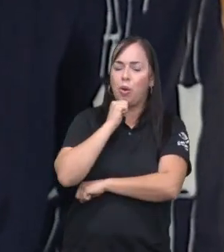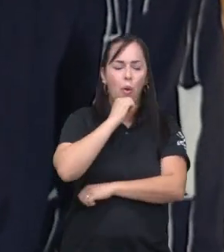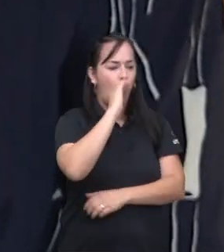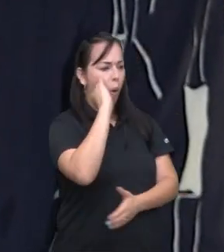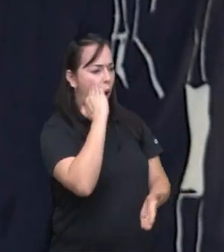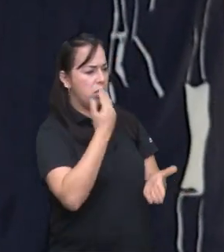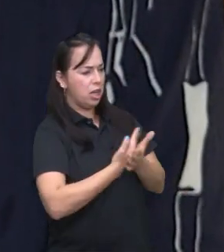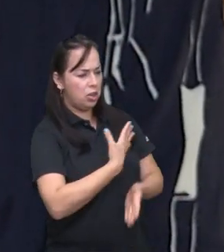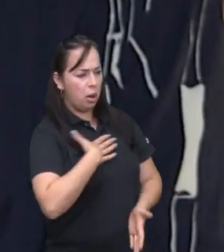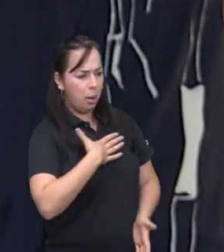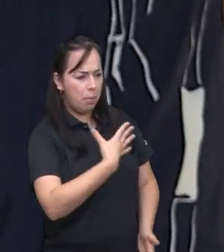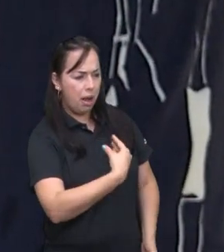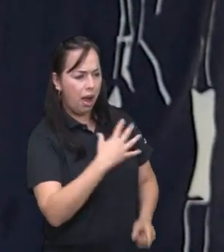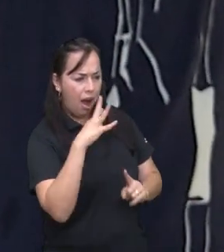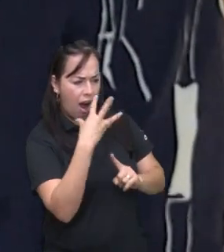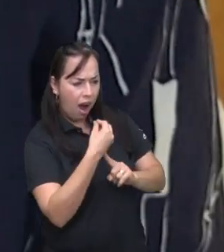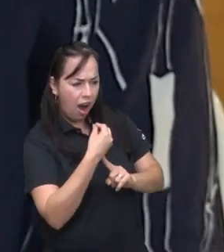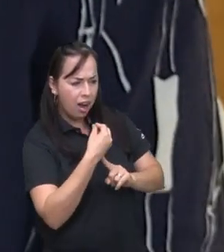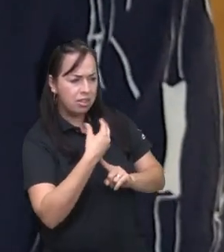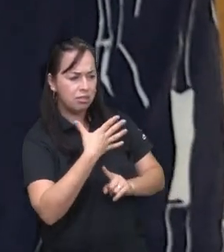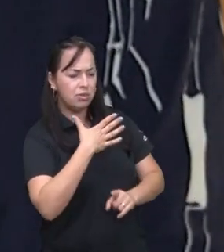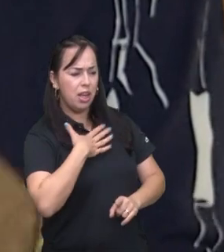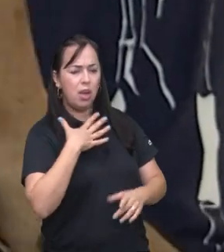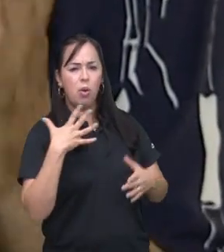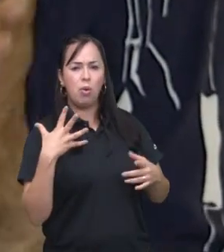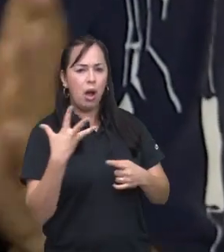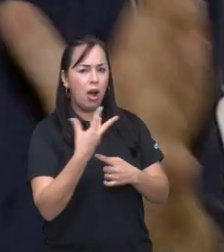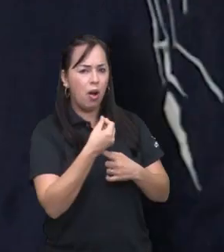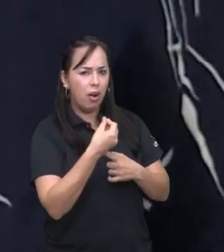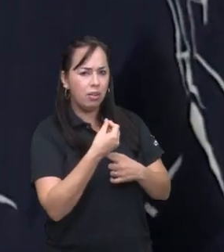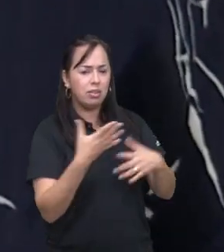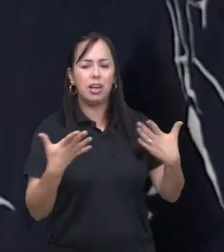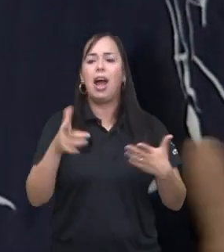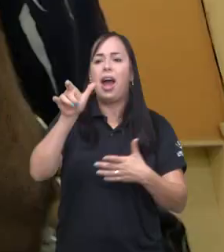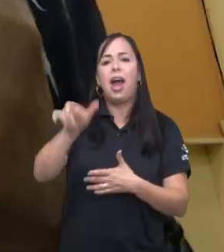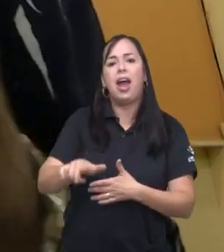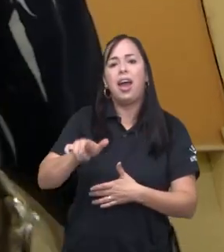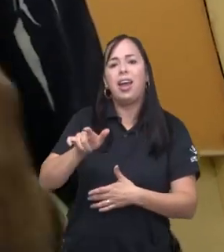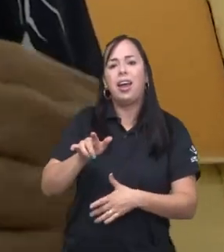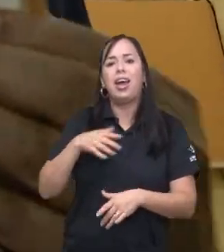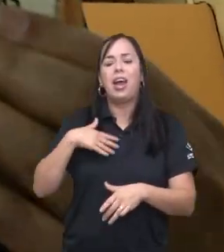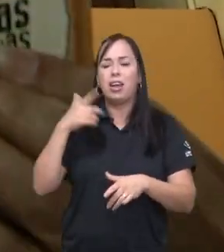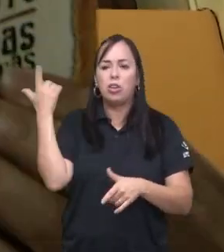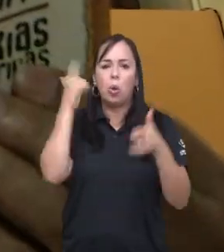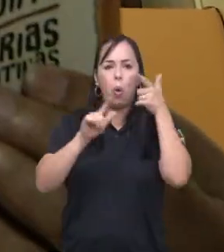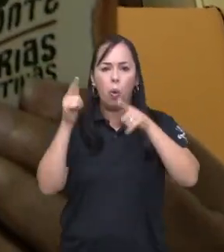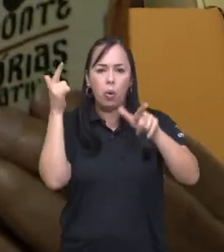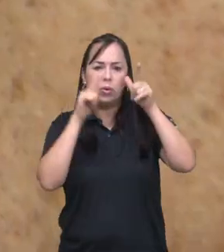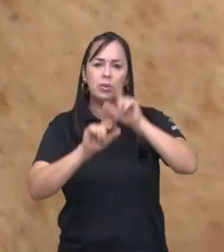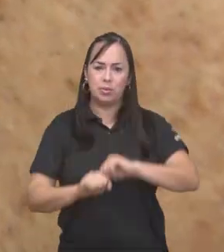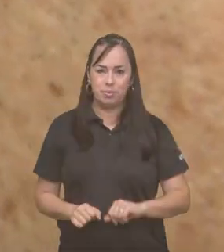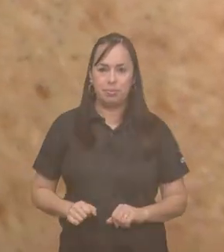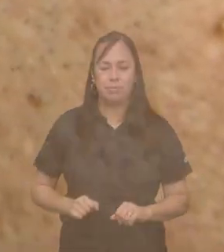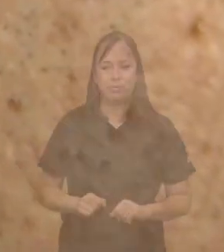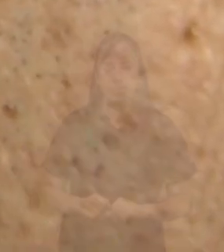minha arte, o cara me fez artista, né? Então, isso é uma coisa que a gente está conquistando aqui no dia a dia.